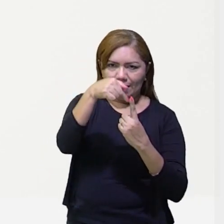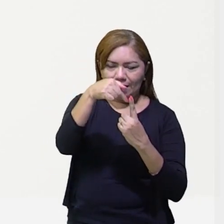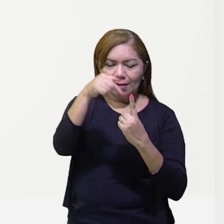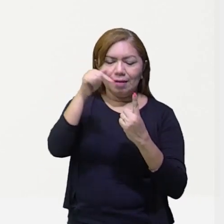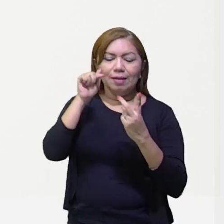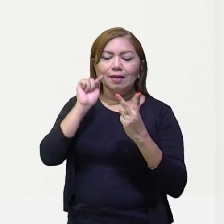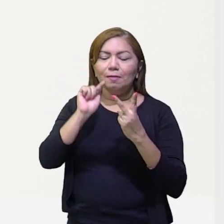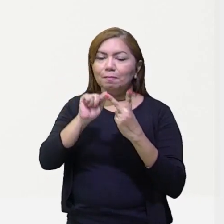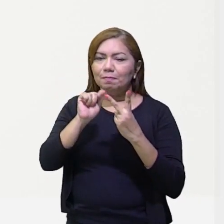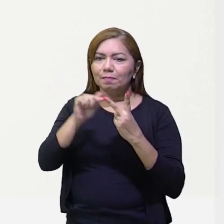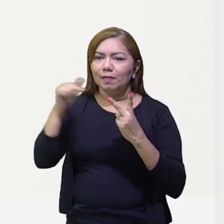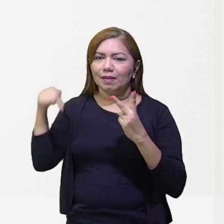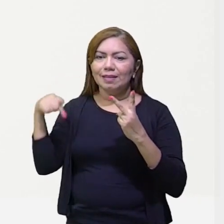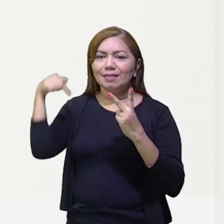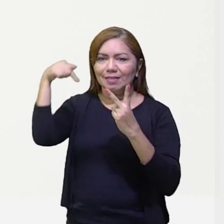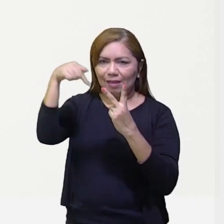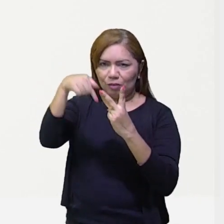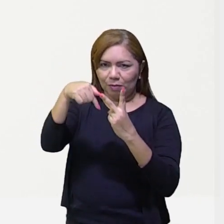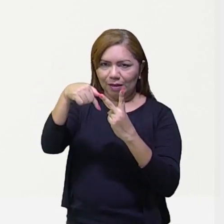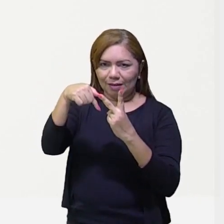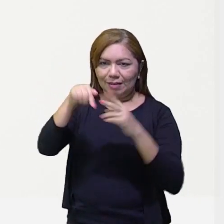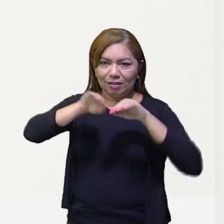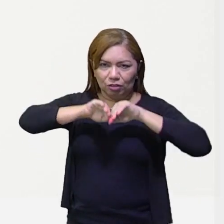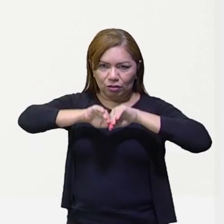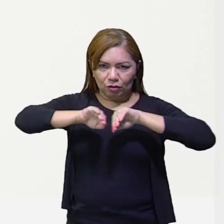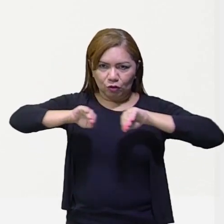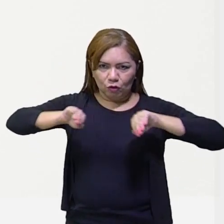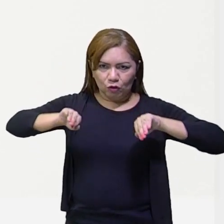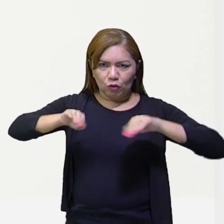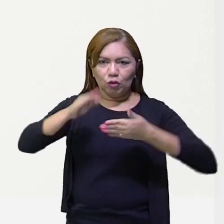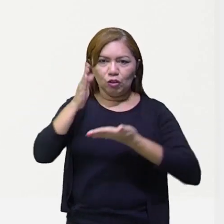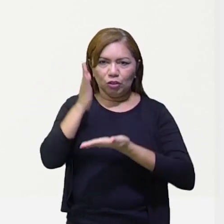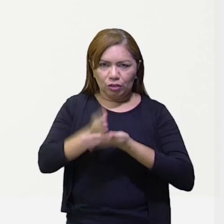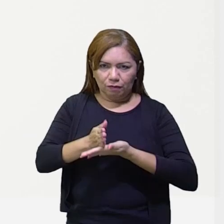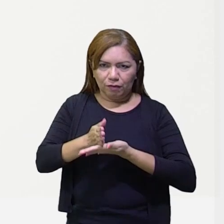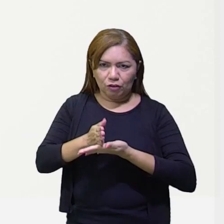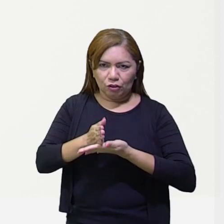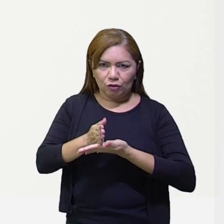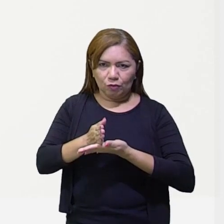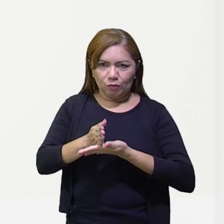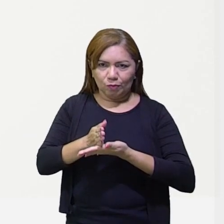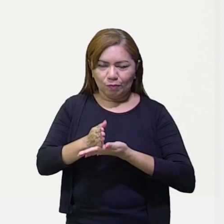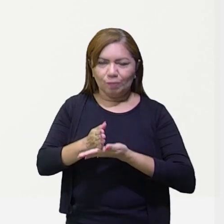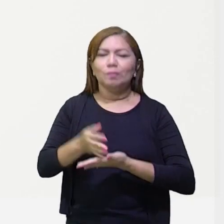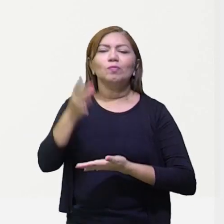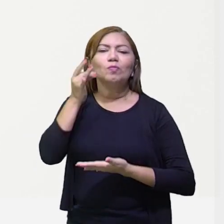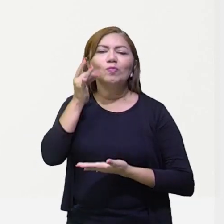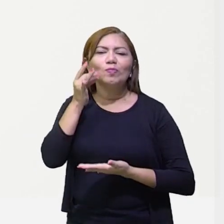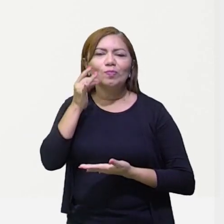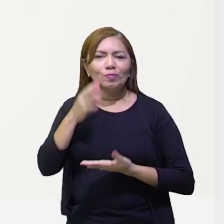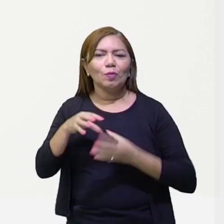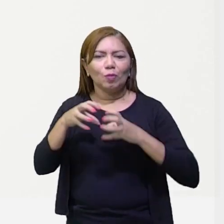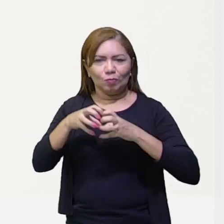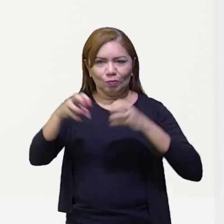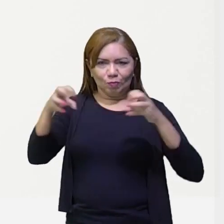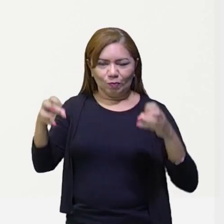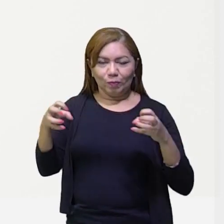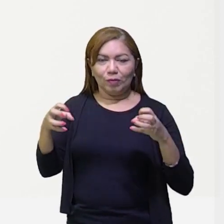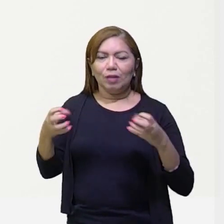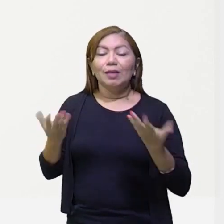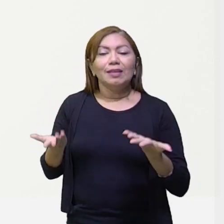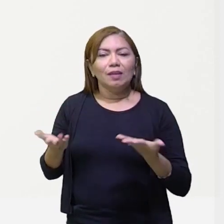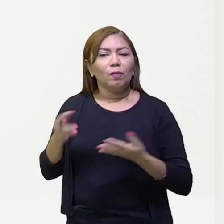quando eu fizer a nossa operação de divisão, pegar o elemento, né, que é o dividendo, e dividi-lo usando o divisor, o resultado é